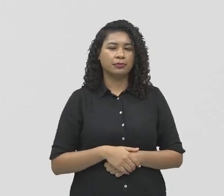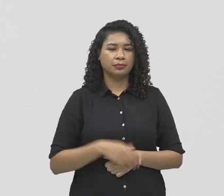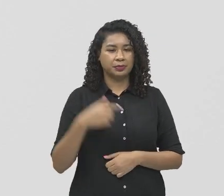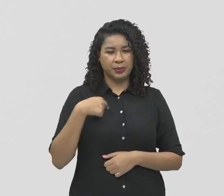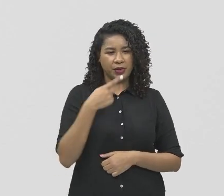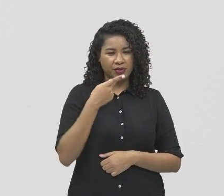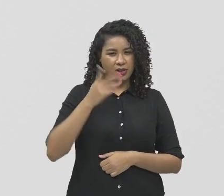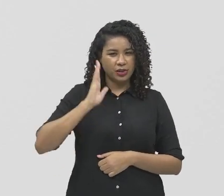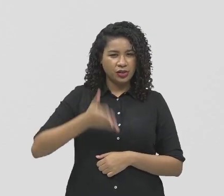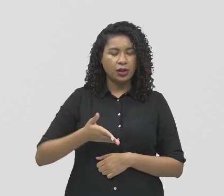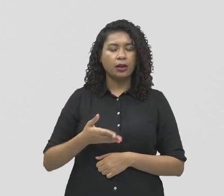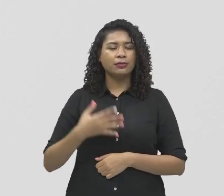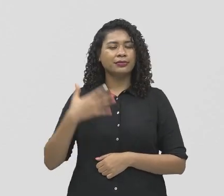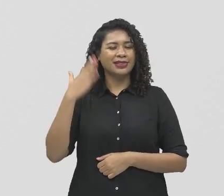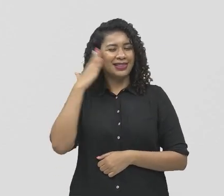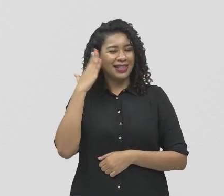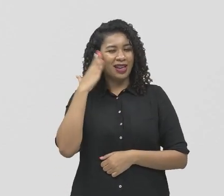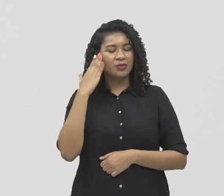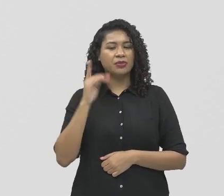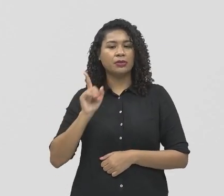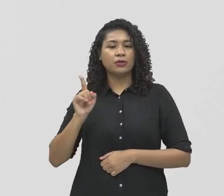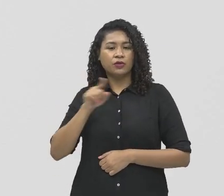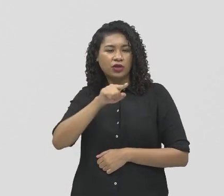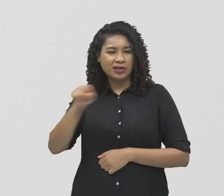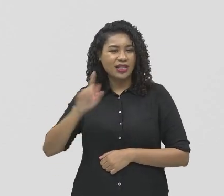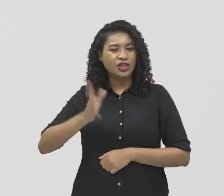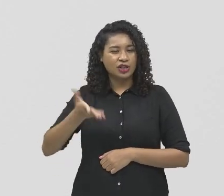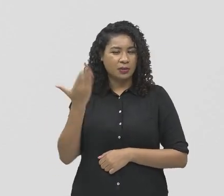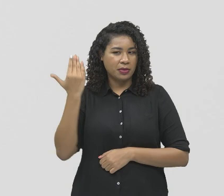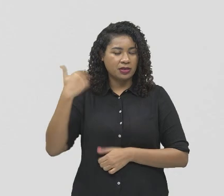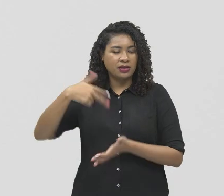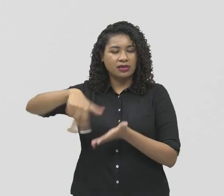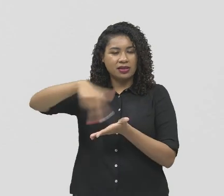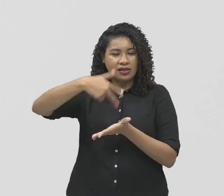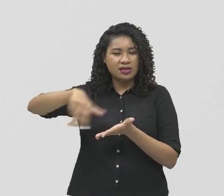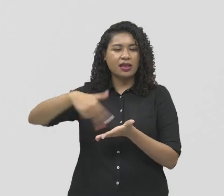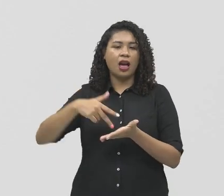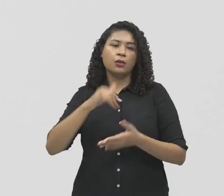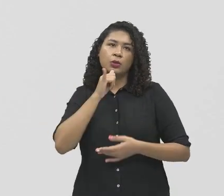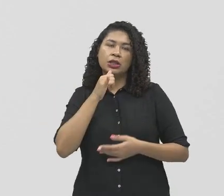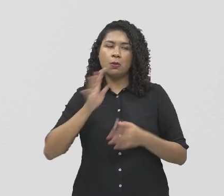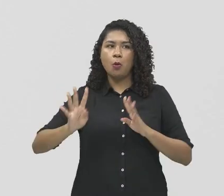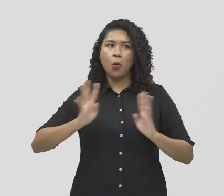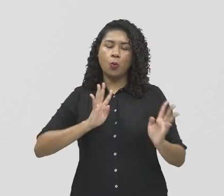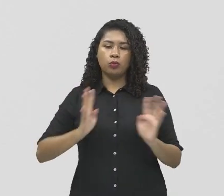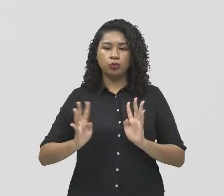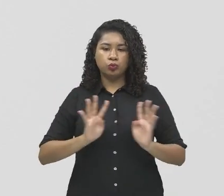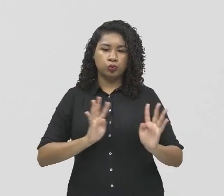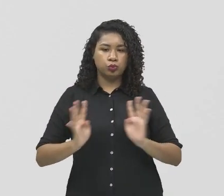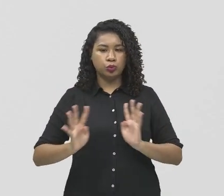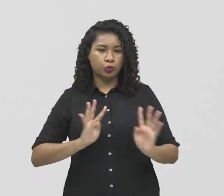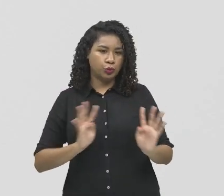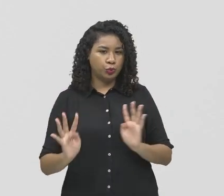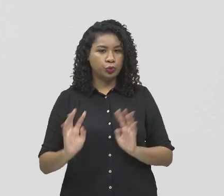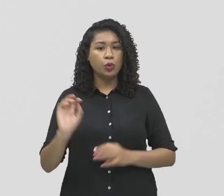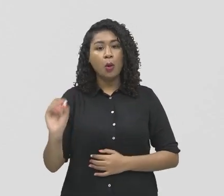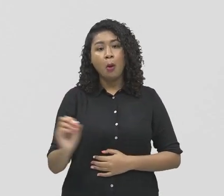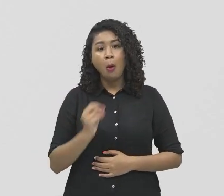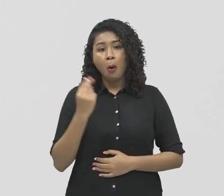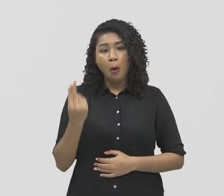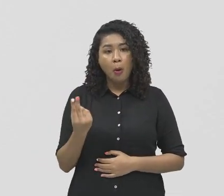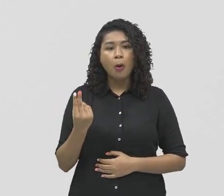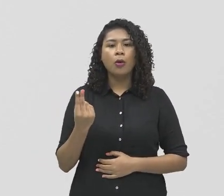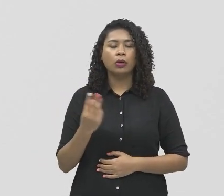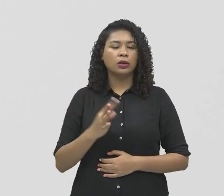já dançaram em alguma agremiação folclórica, como quadrilha, como dança